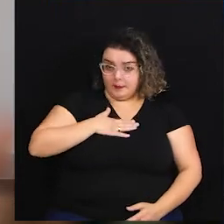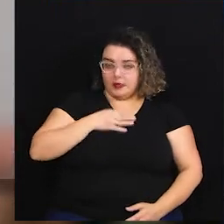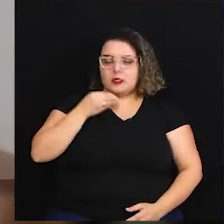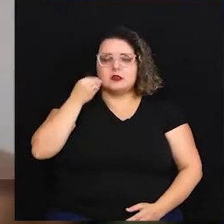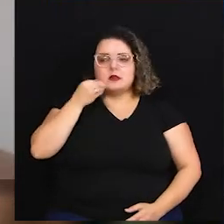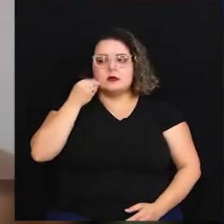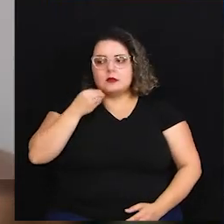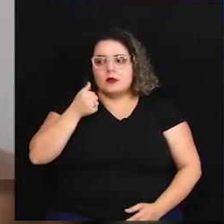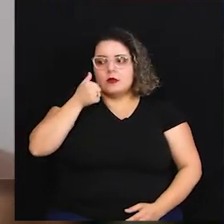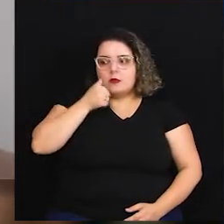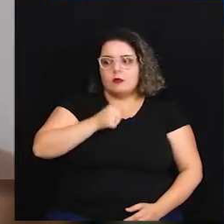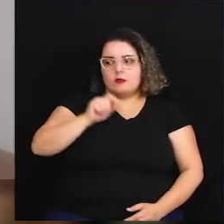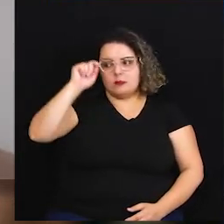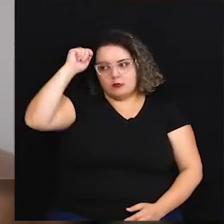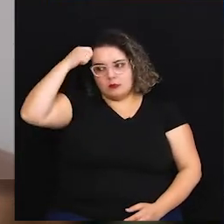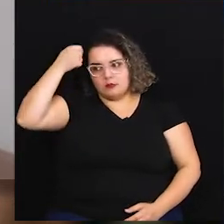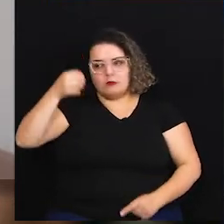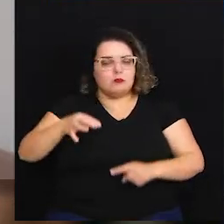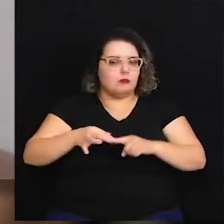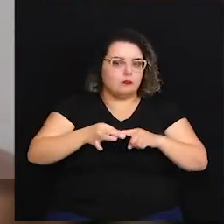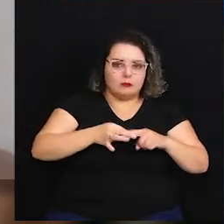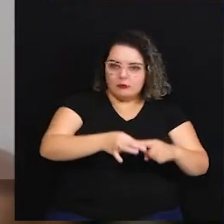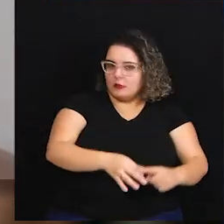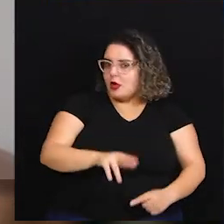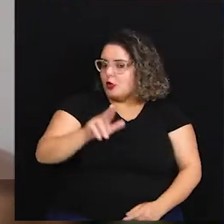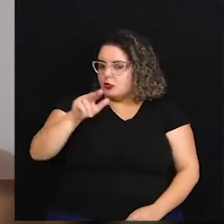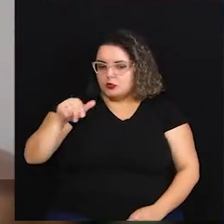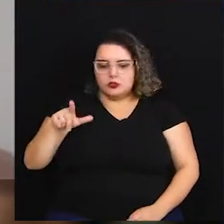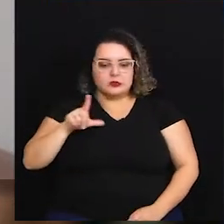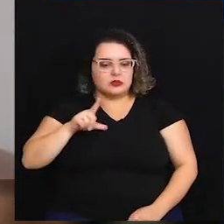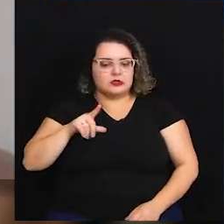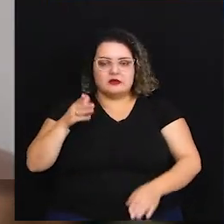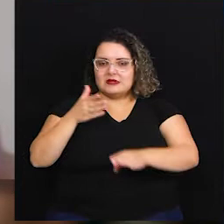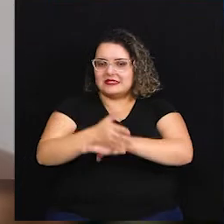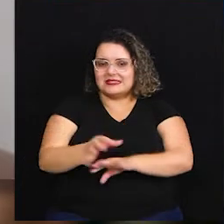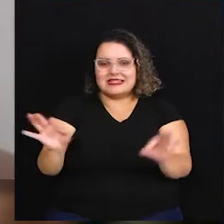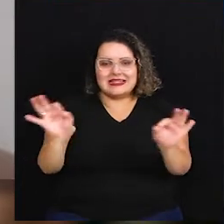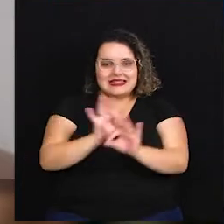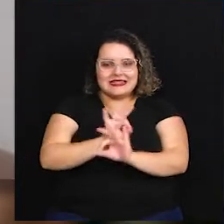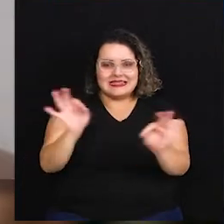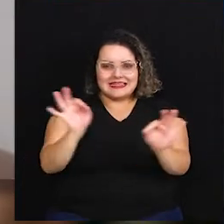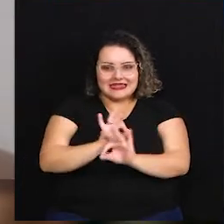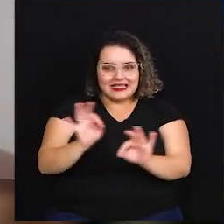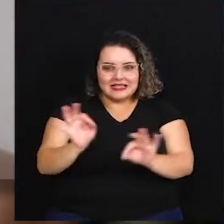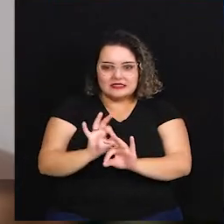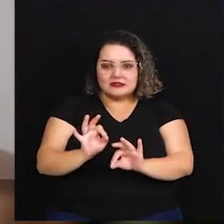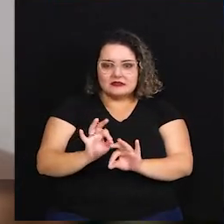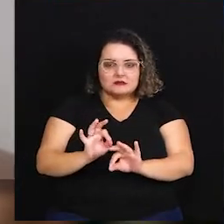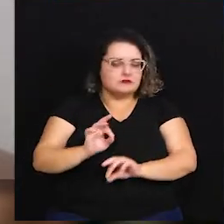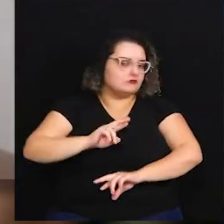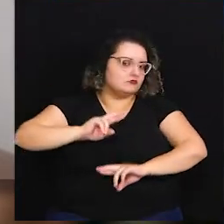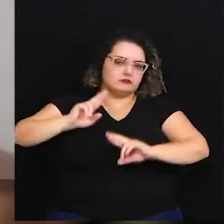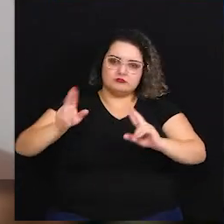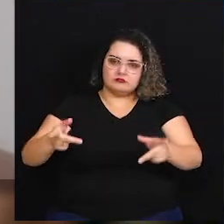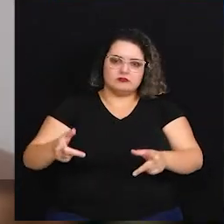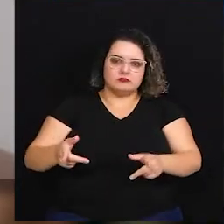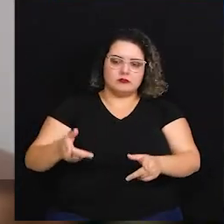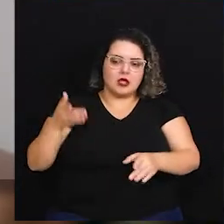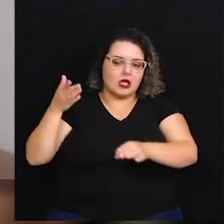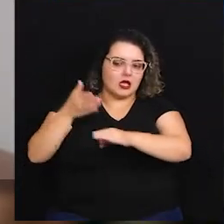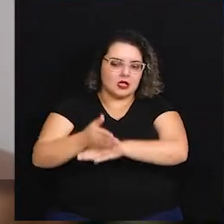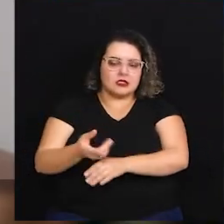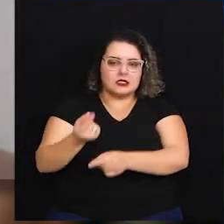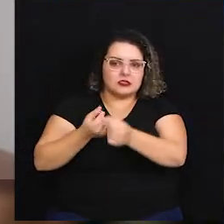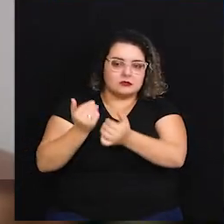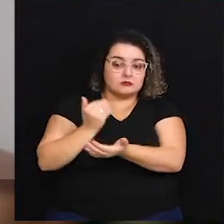experiência, né? Mulher preta, da periferia, que nunca teve acesso a nada, não foi diferente quando eu fui tentar o acesso ao